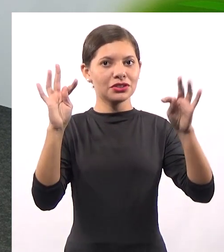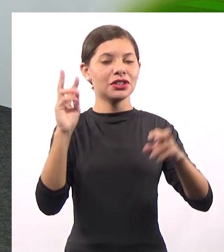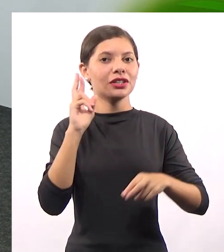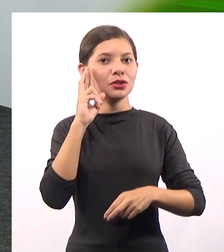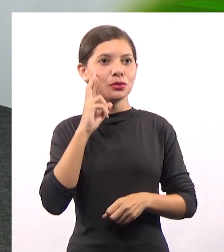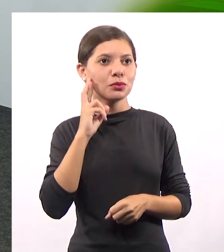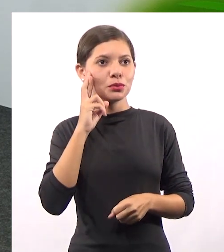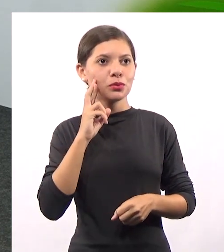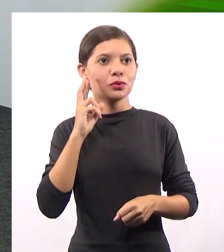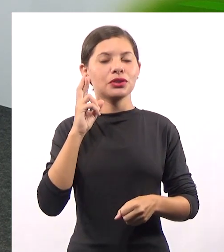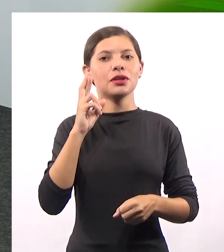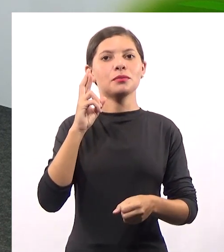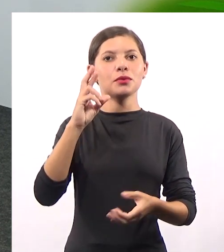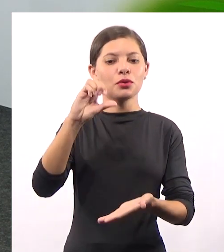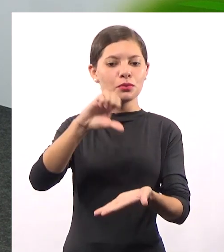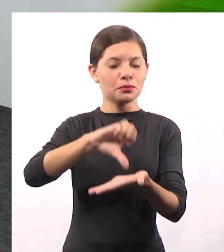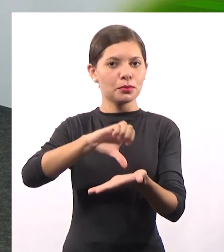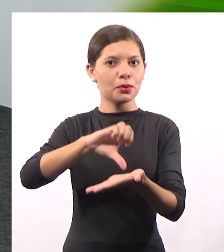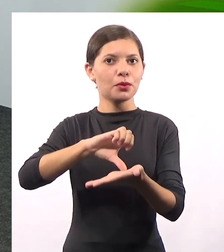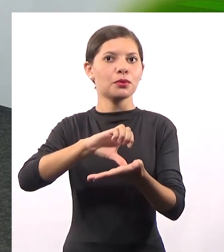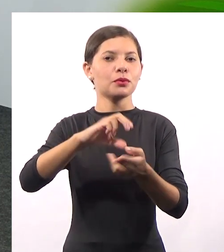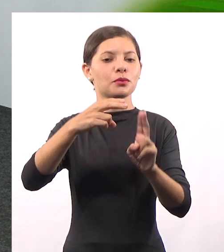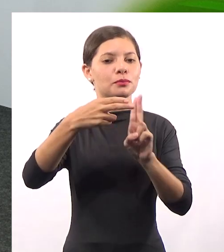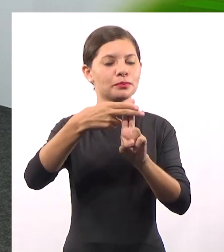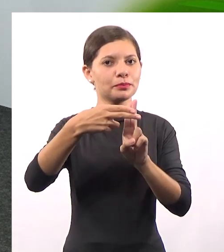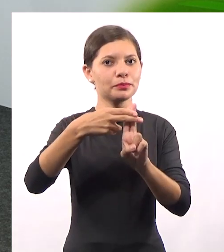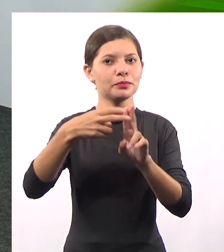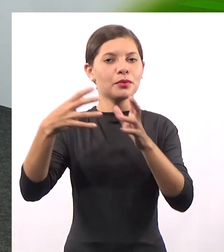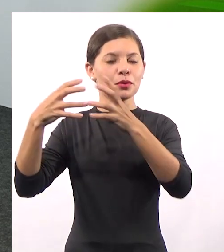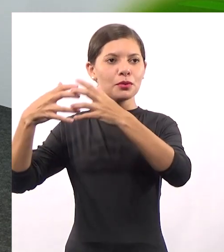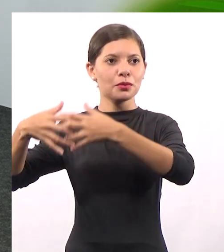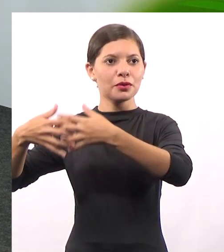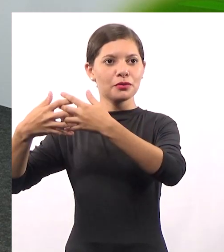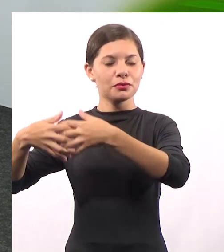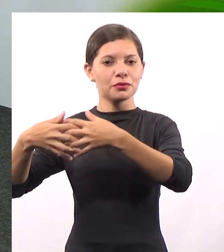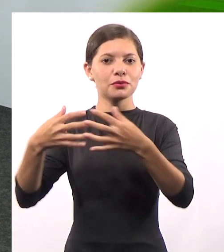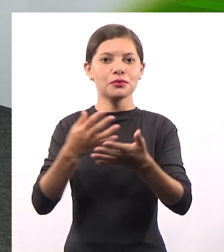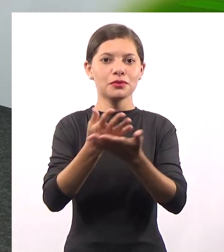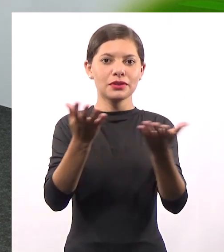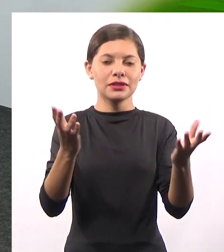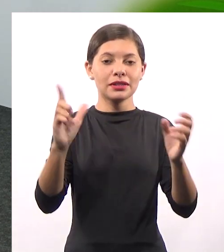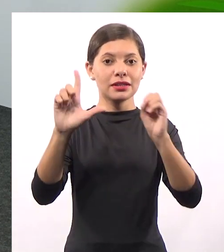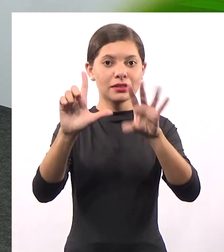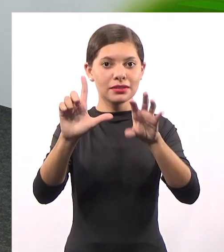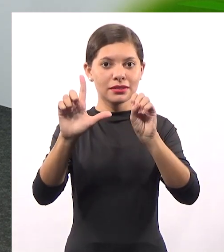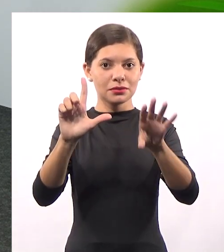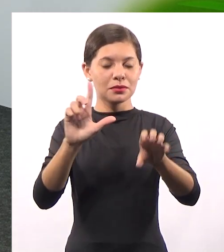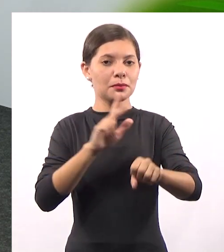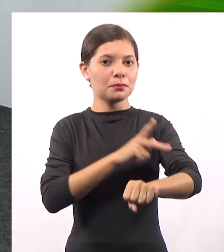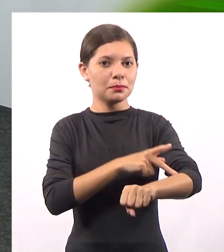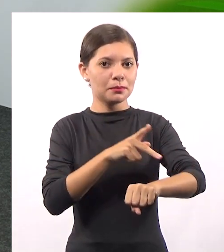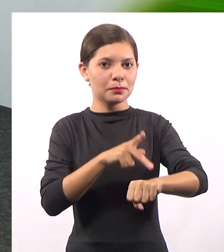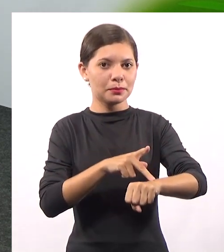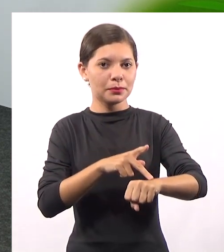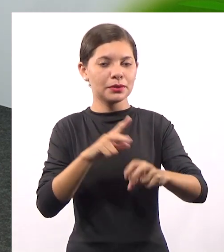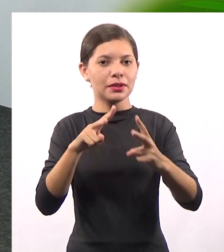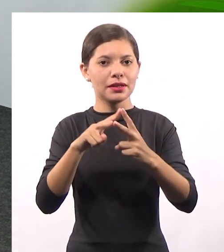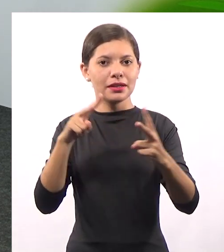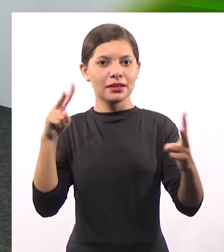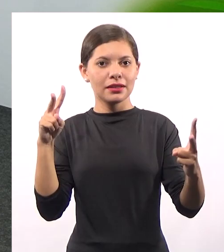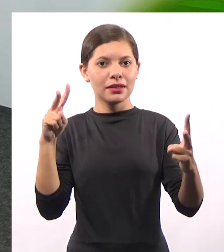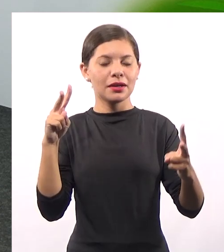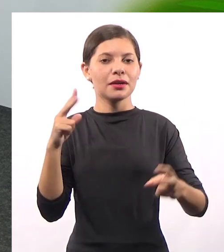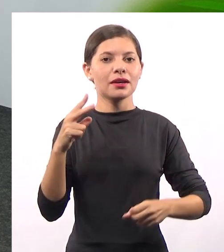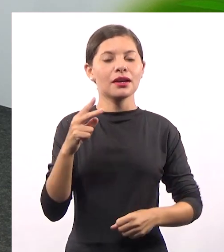IFRO, Campus Porto Velho, Zona Norte. Você está na licenciatura em Pedagogia EAD e eu sou